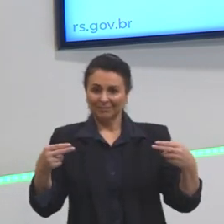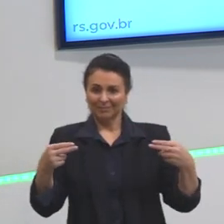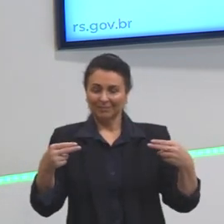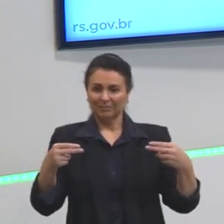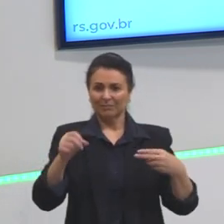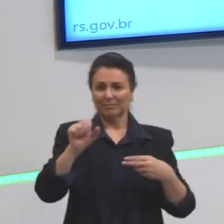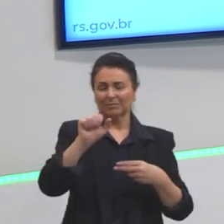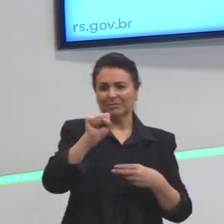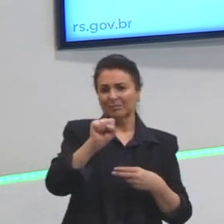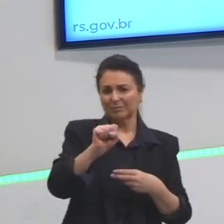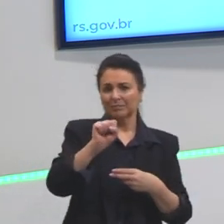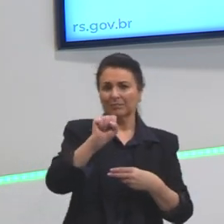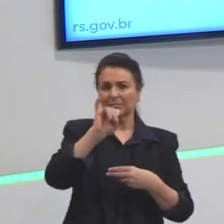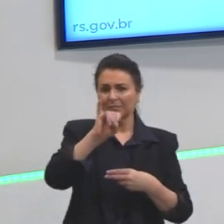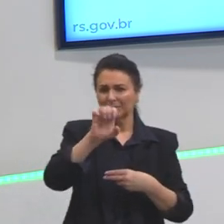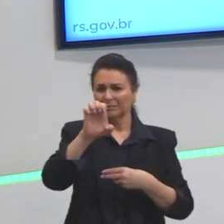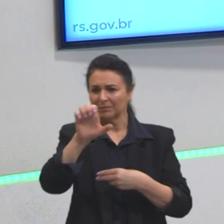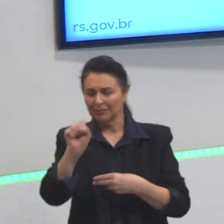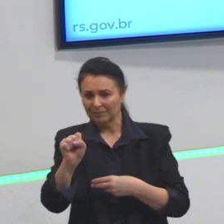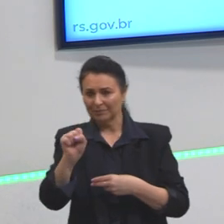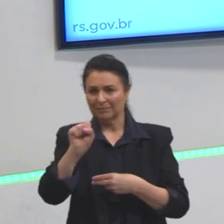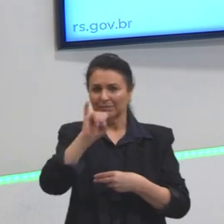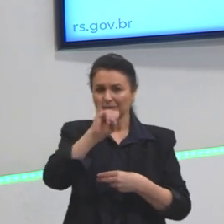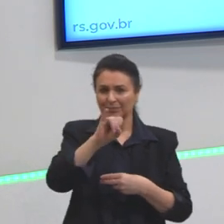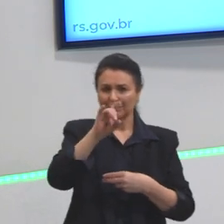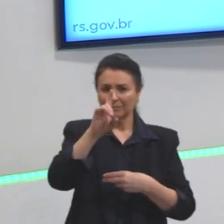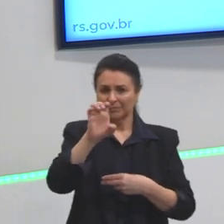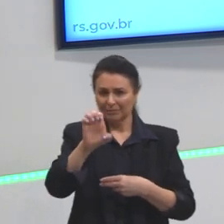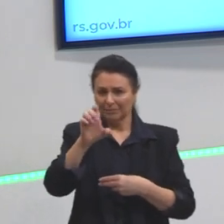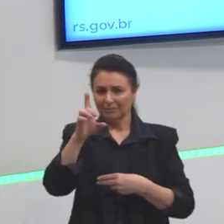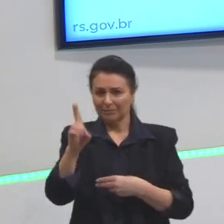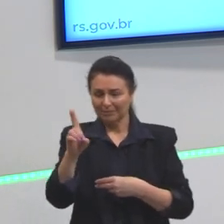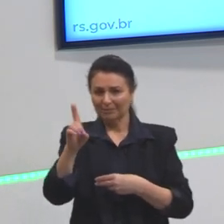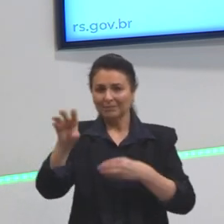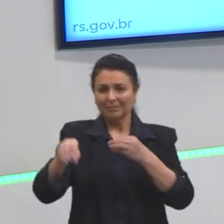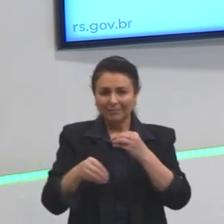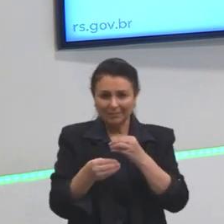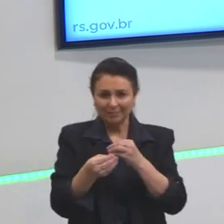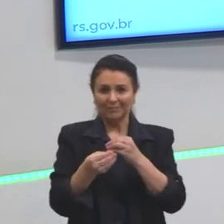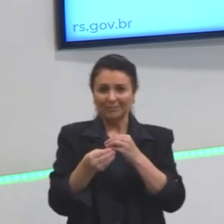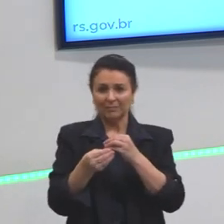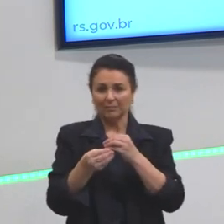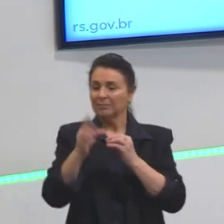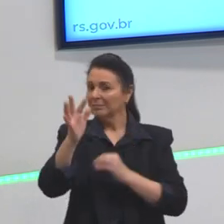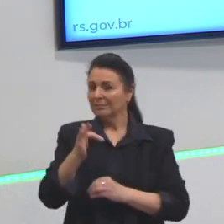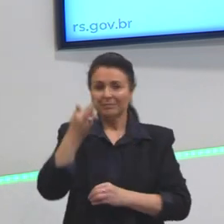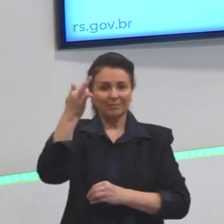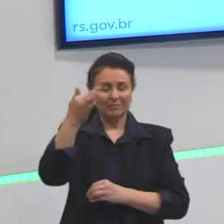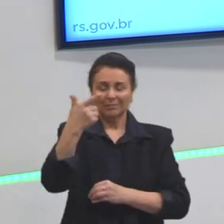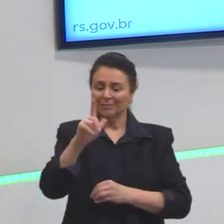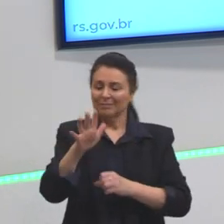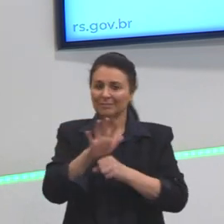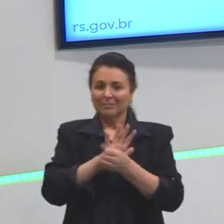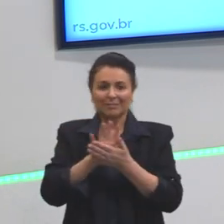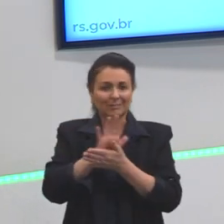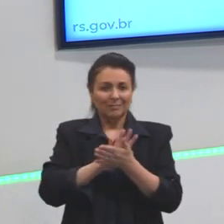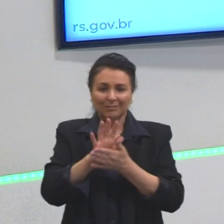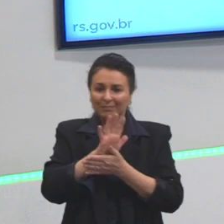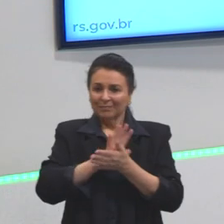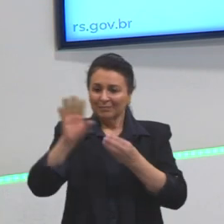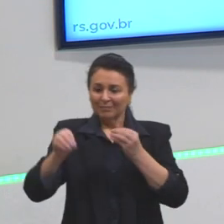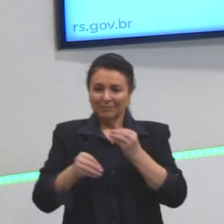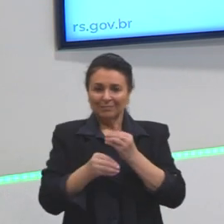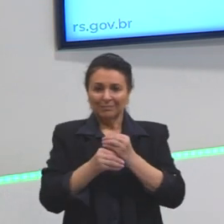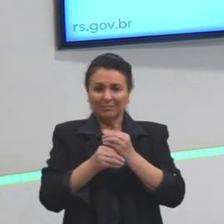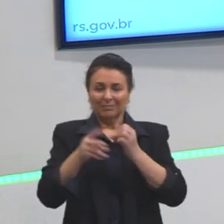de um s um viés do id ao acréscimo aqui não há um acréscimo no verbo aqui é o acréscimo de uma